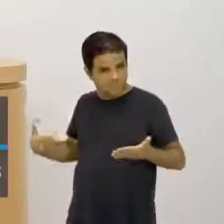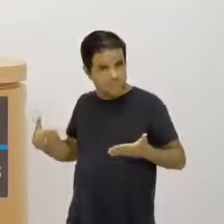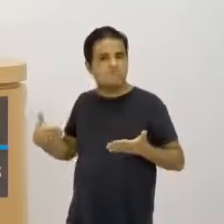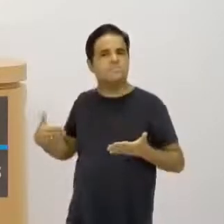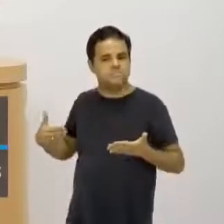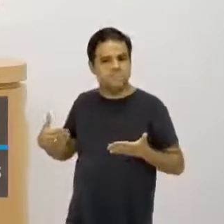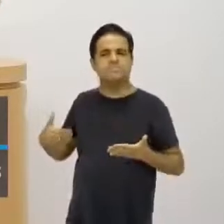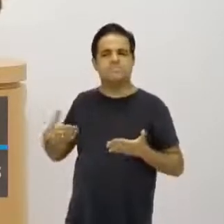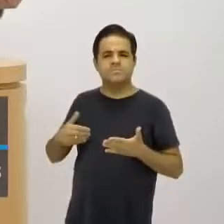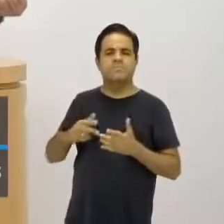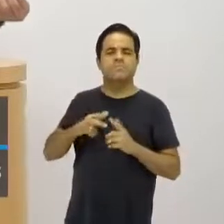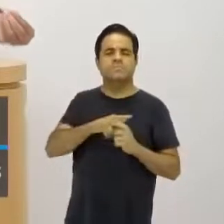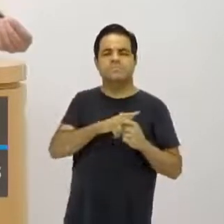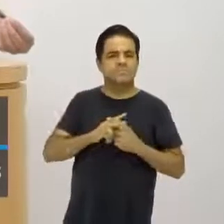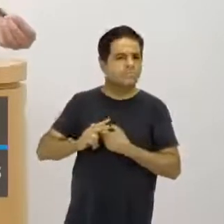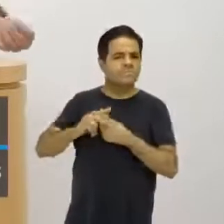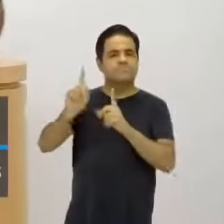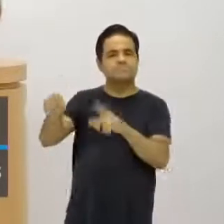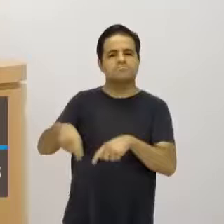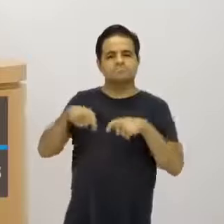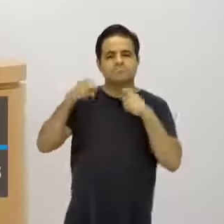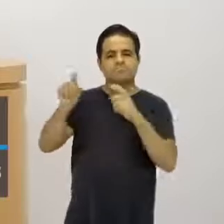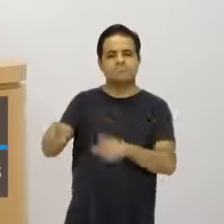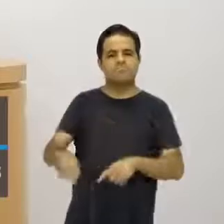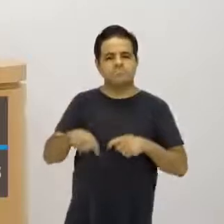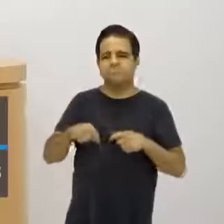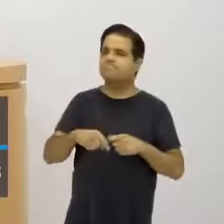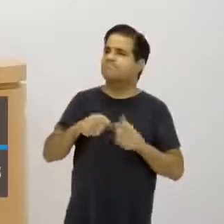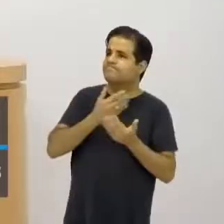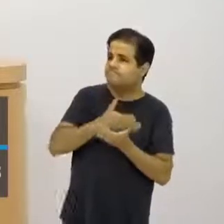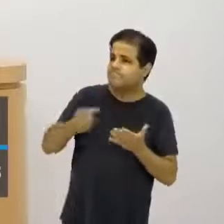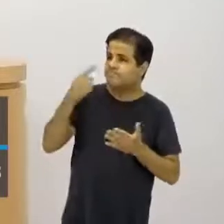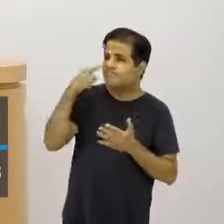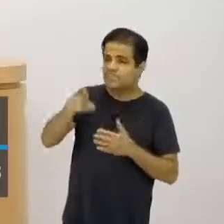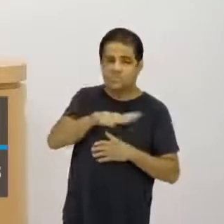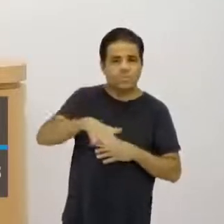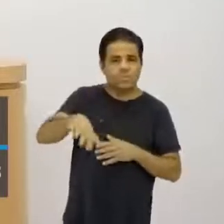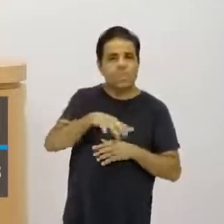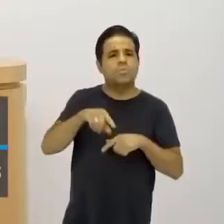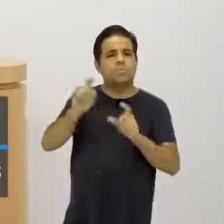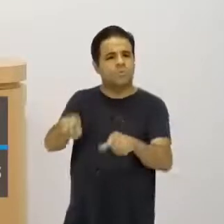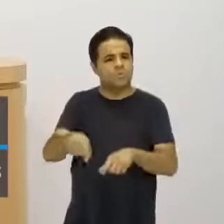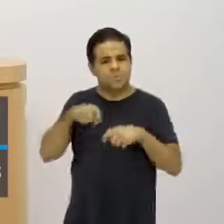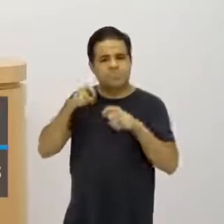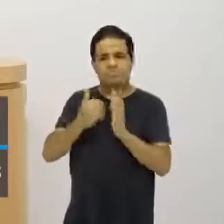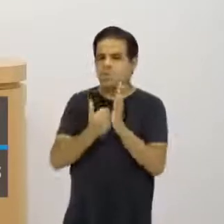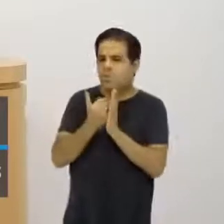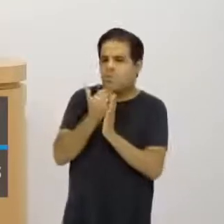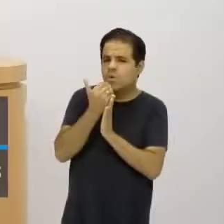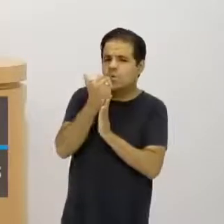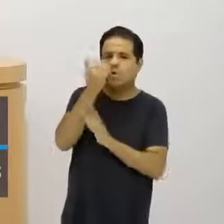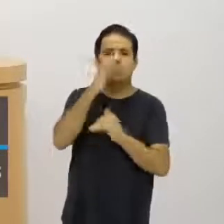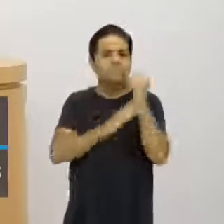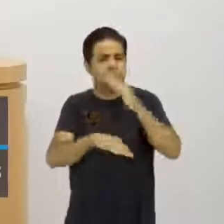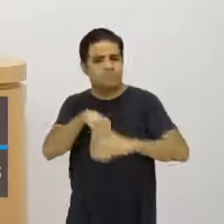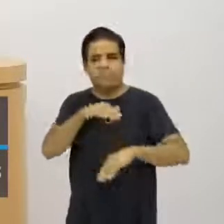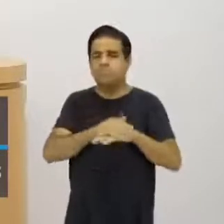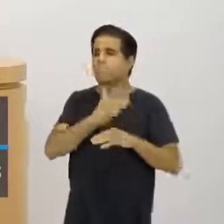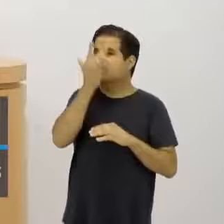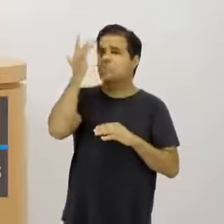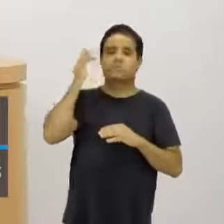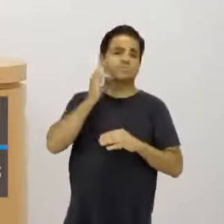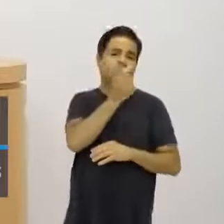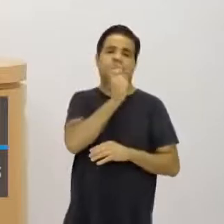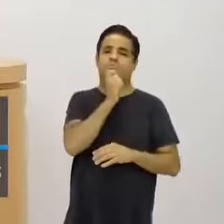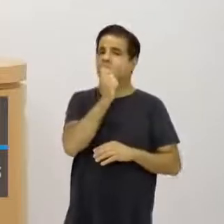um fenômeno de mecanização do campo. Quando a gente mecaniza o campo, vai ter um excedente de mão de obra, vai ter muita gente que não vai